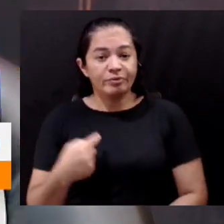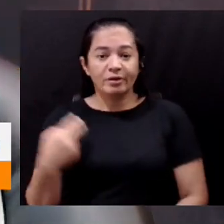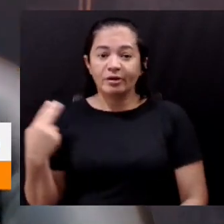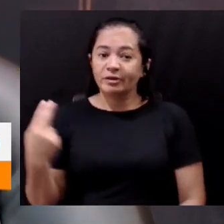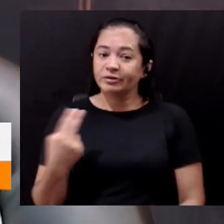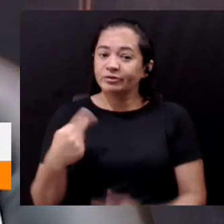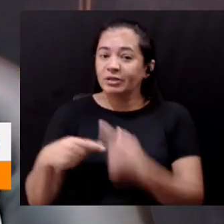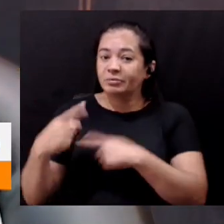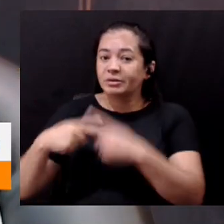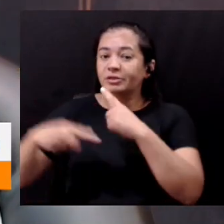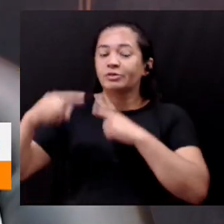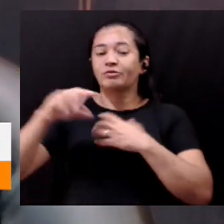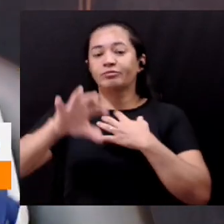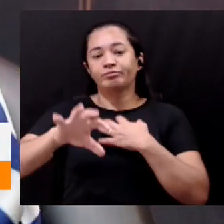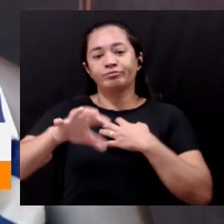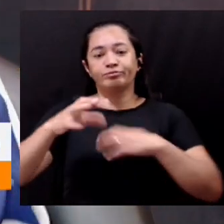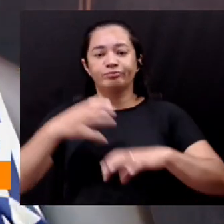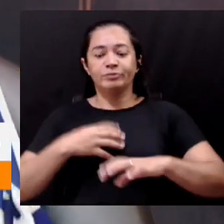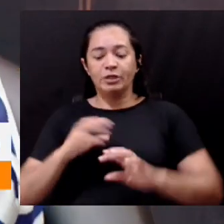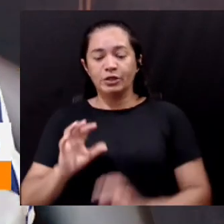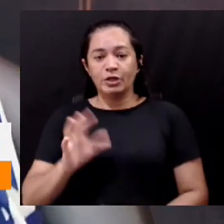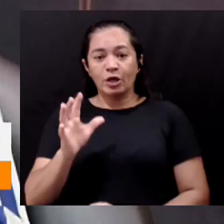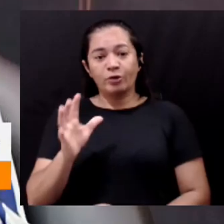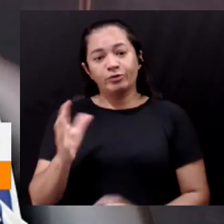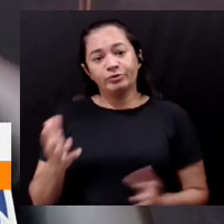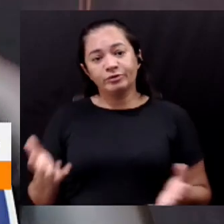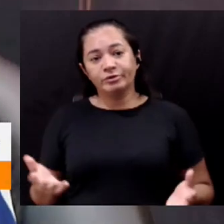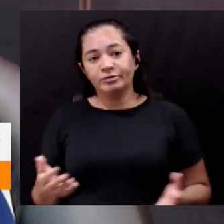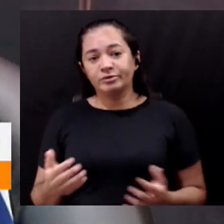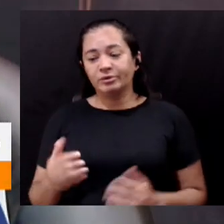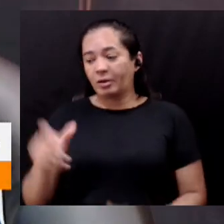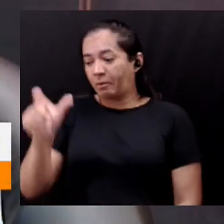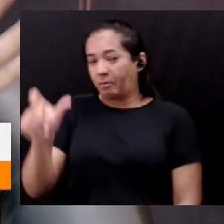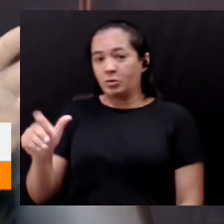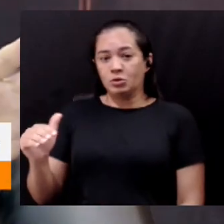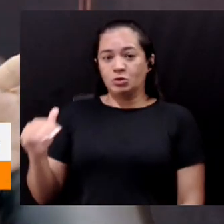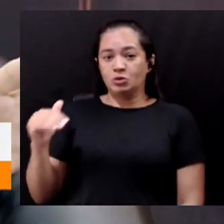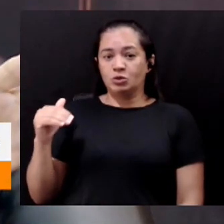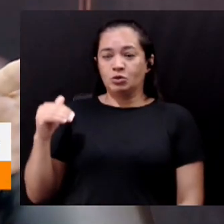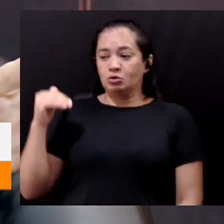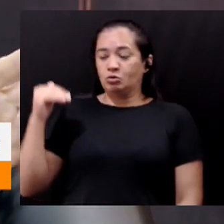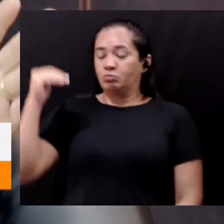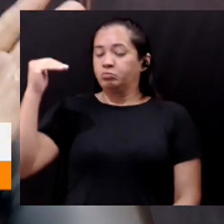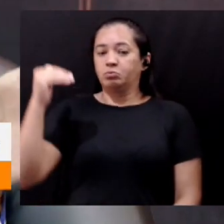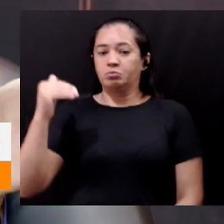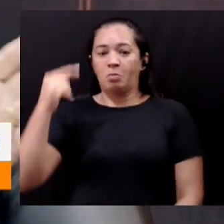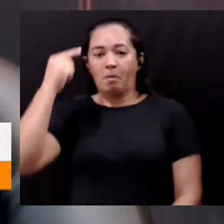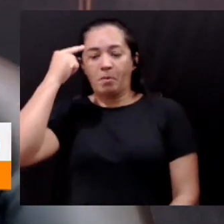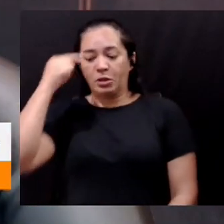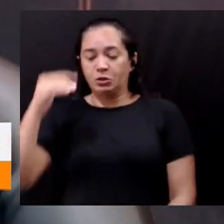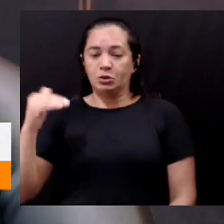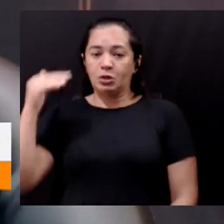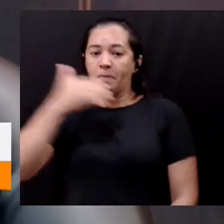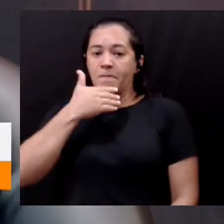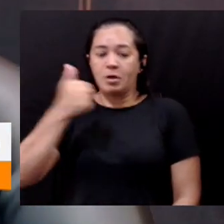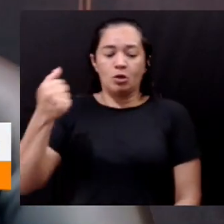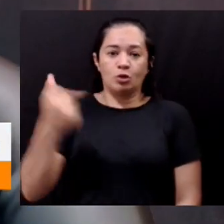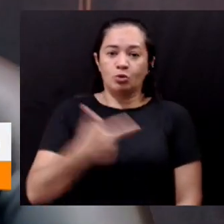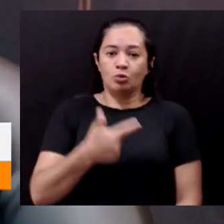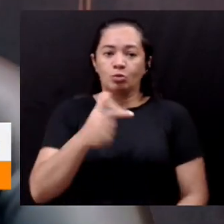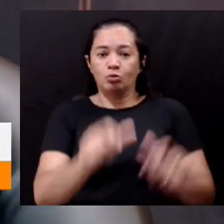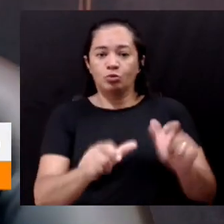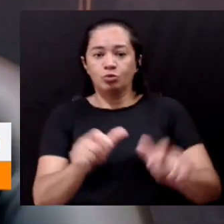aí acontece aquilo que você falou, Rúbia. A pessoa vai passando ali como um trator, o que também tem seu preço e suas